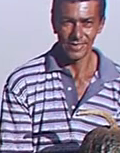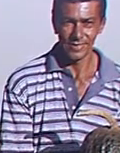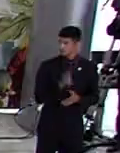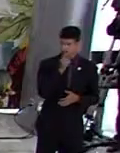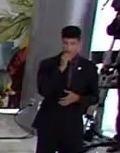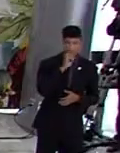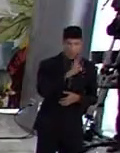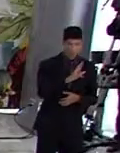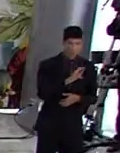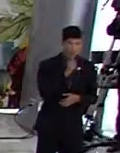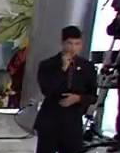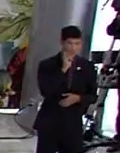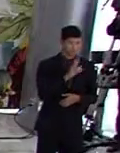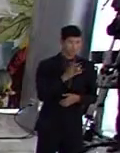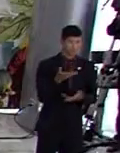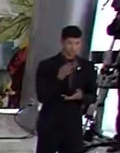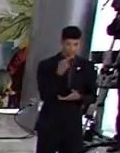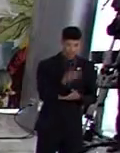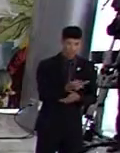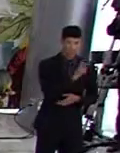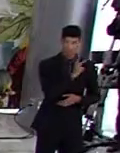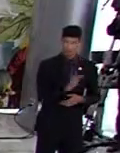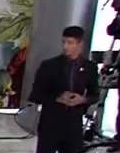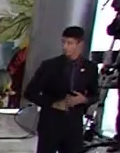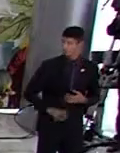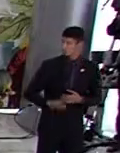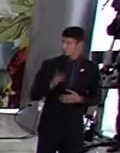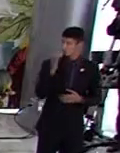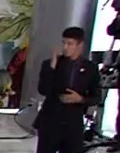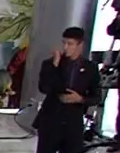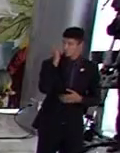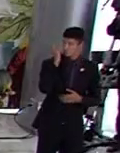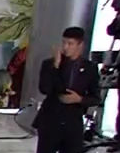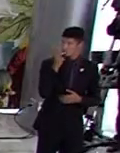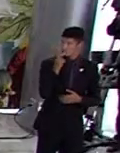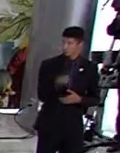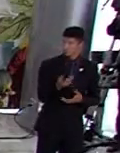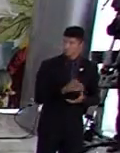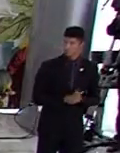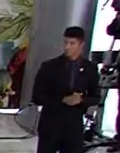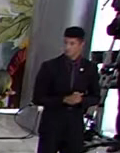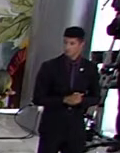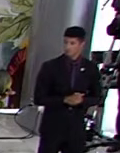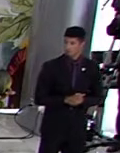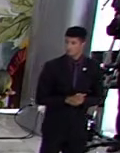Senhoras e senhores, com a palavra a presidenta da República, Dilma Rousseff.